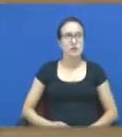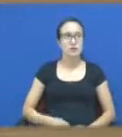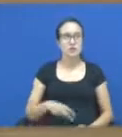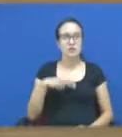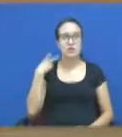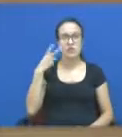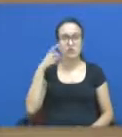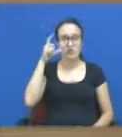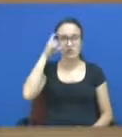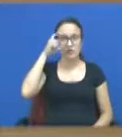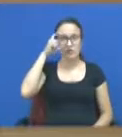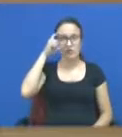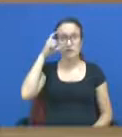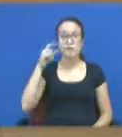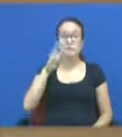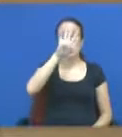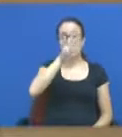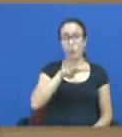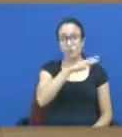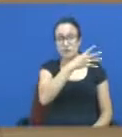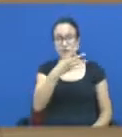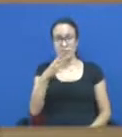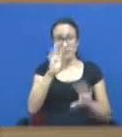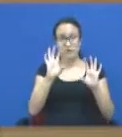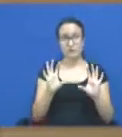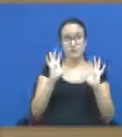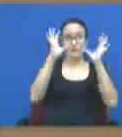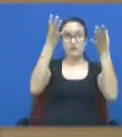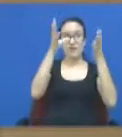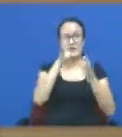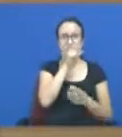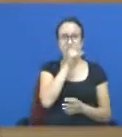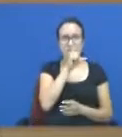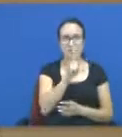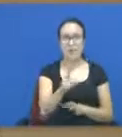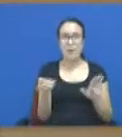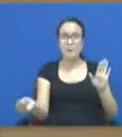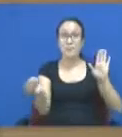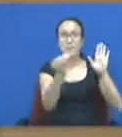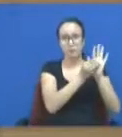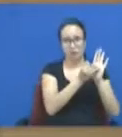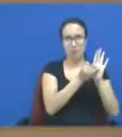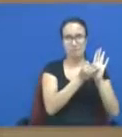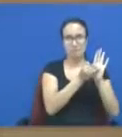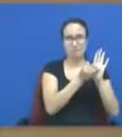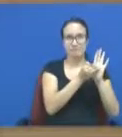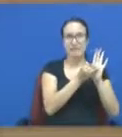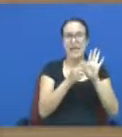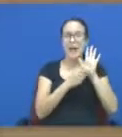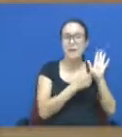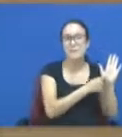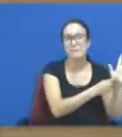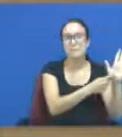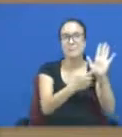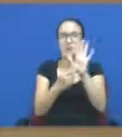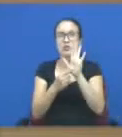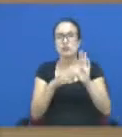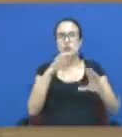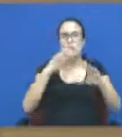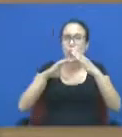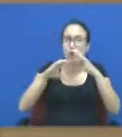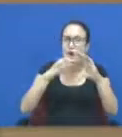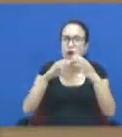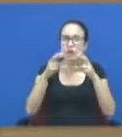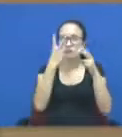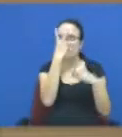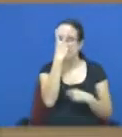Que inclui no calendário oficial de eventos do município de Limeira o espetáculo Vida Iluminada entre Amigos, a ser realizado